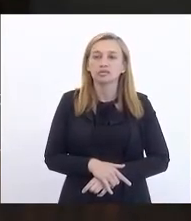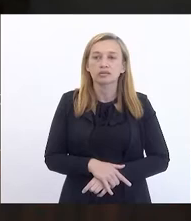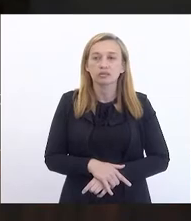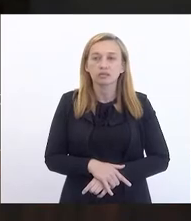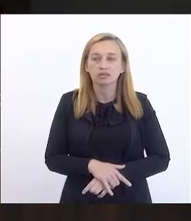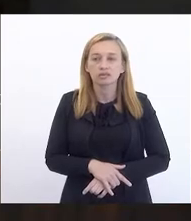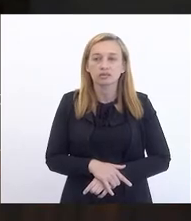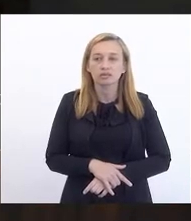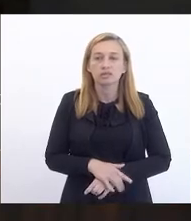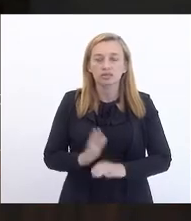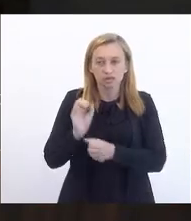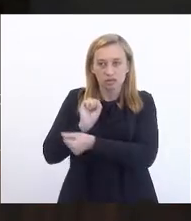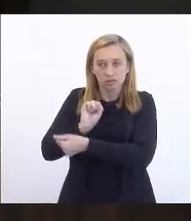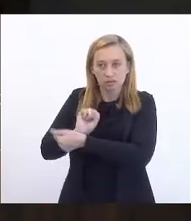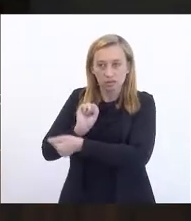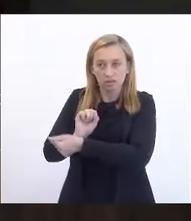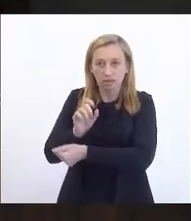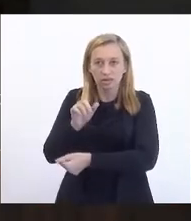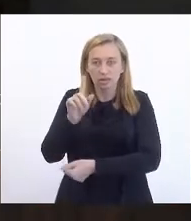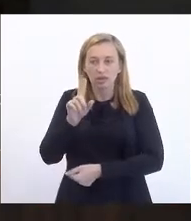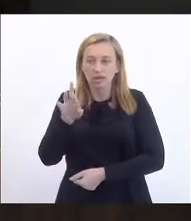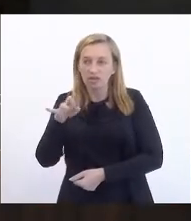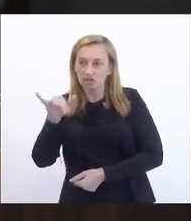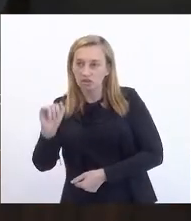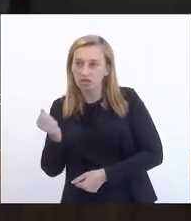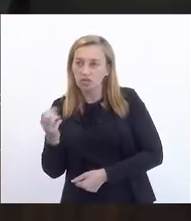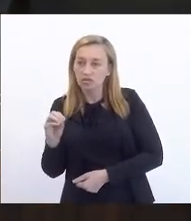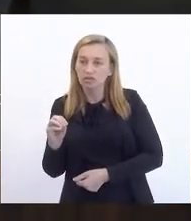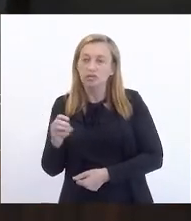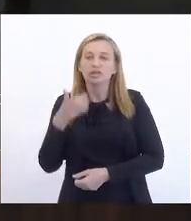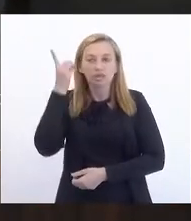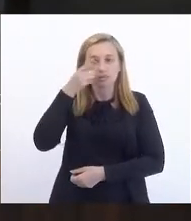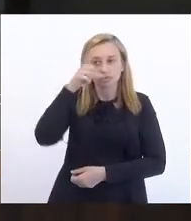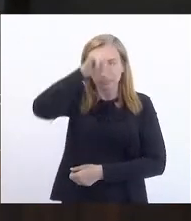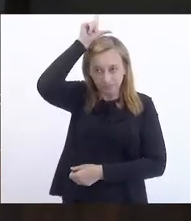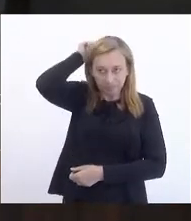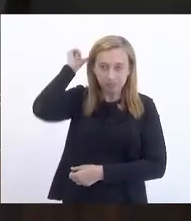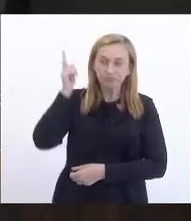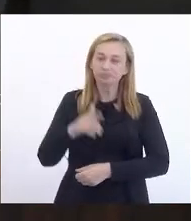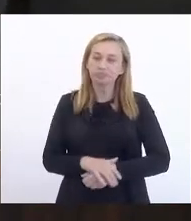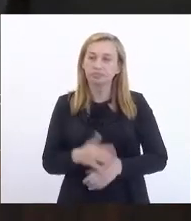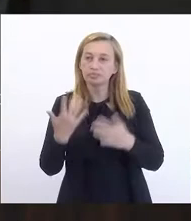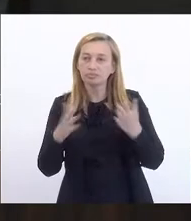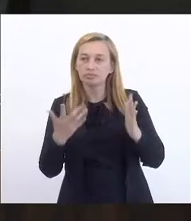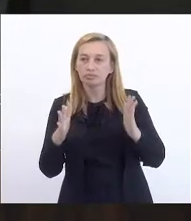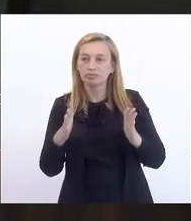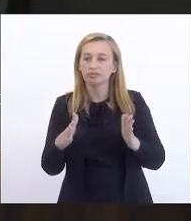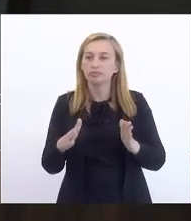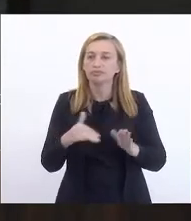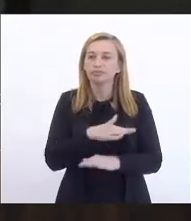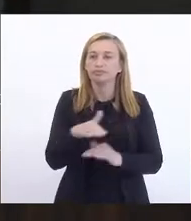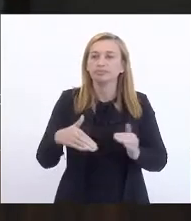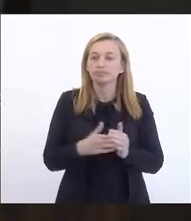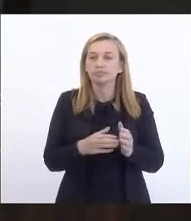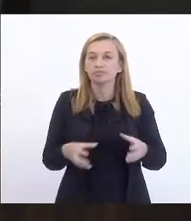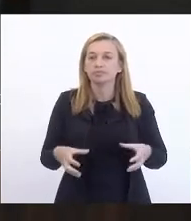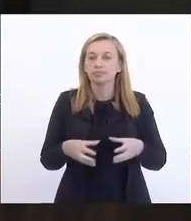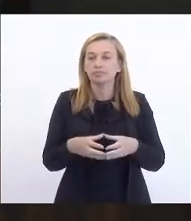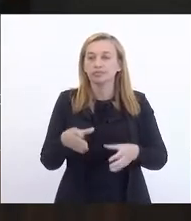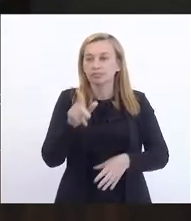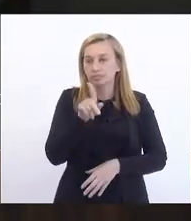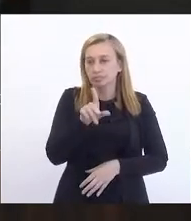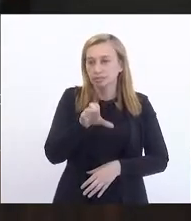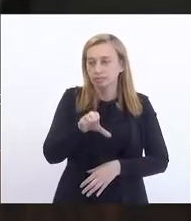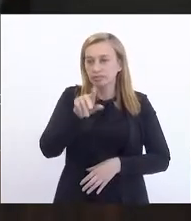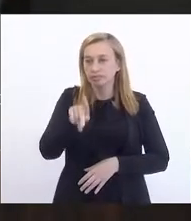já já, Ratinho, do deputado Luiz Paulo e de todos os membros da CPI. Parabéns